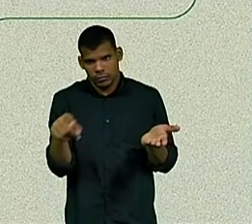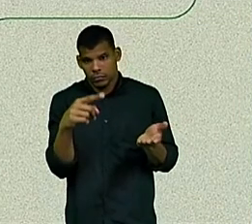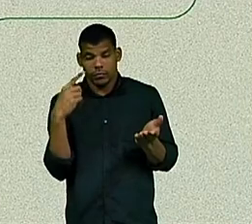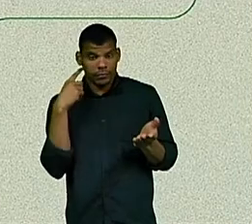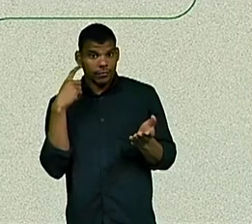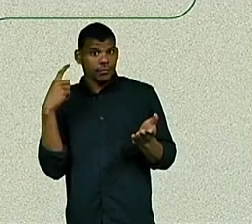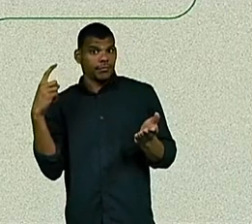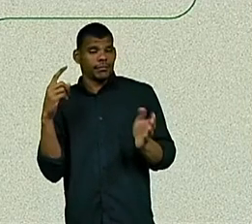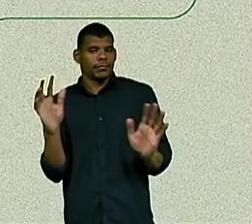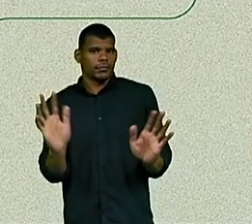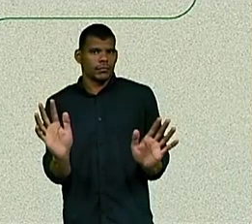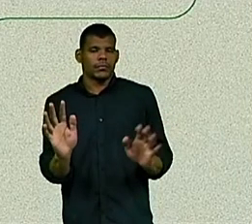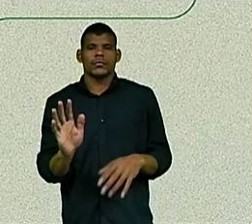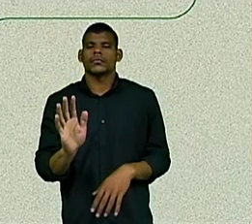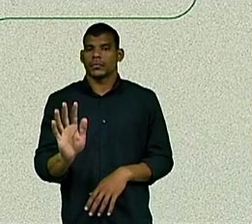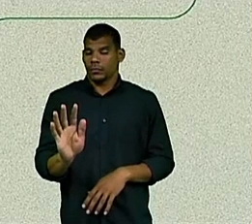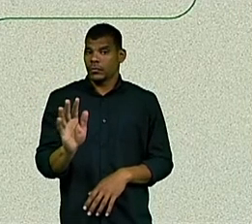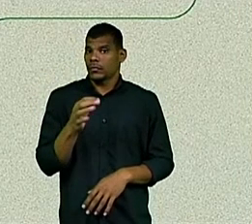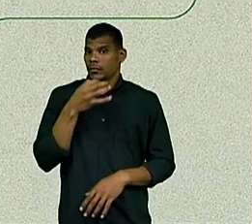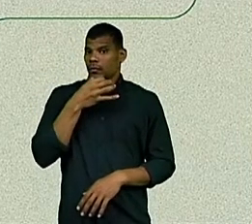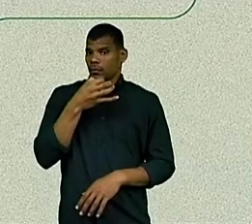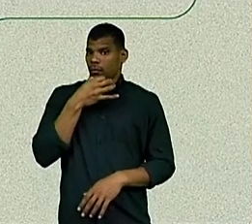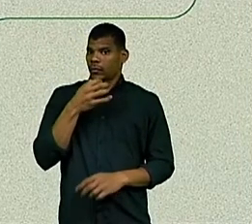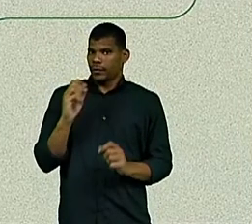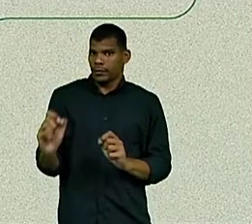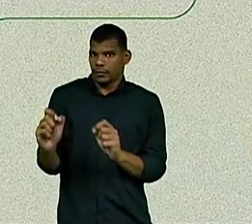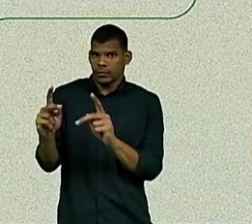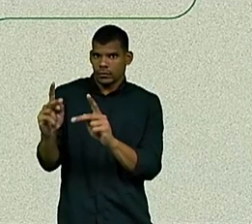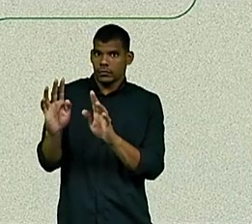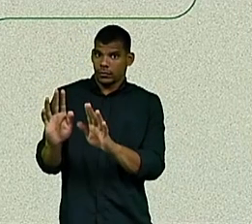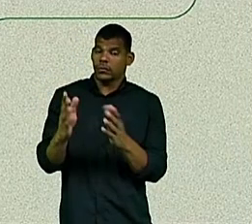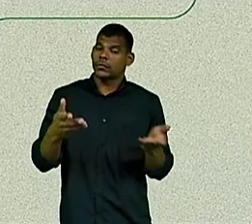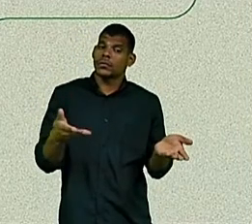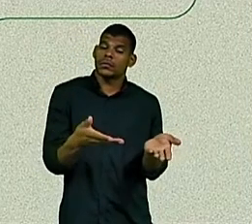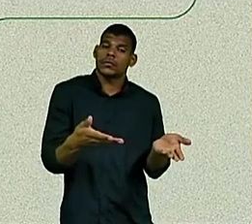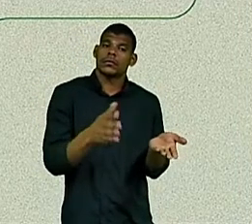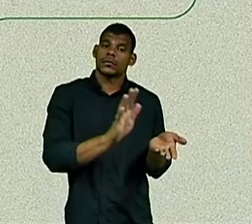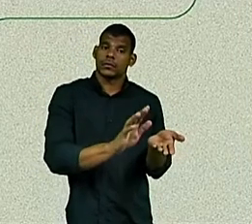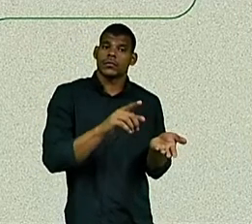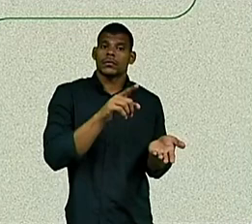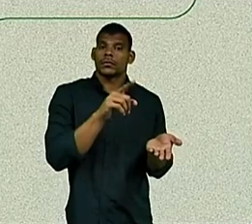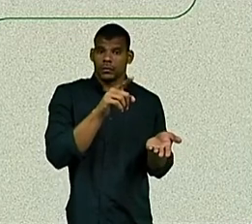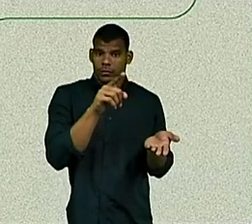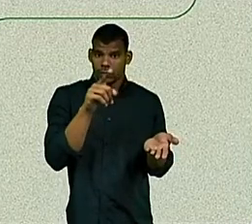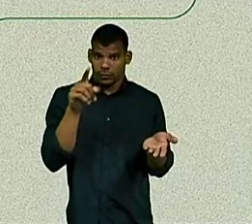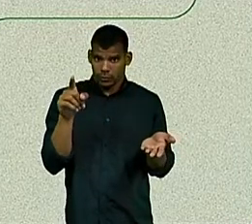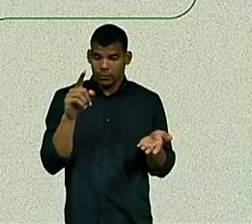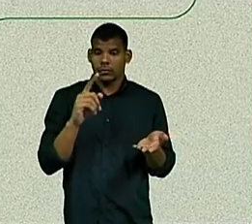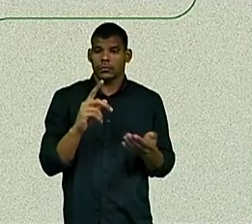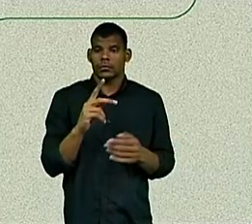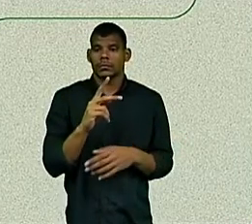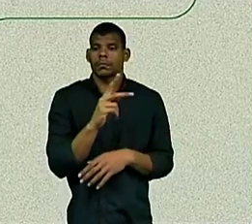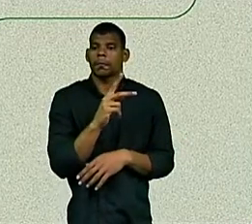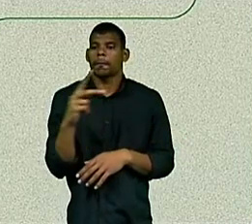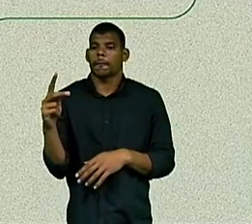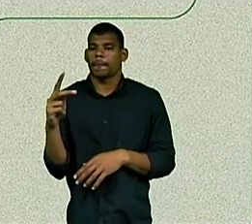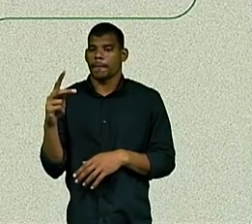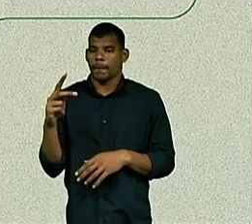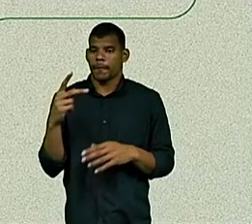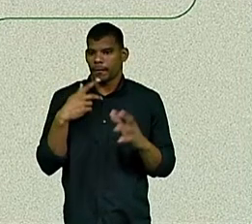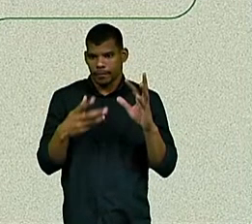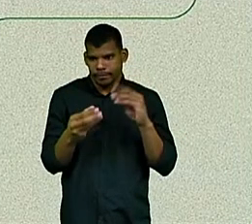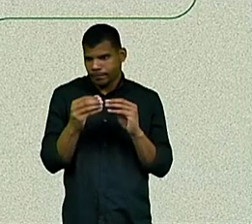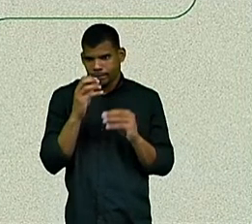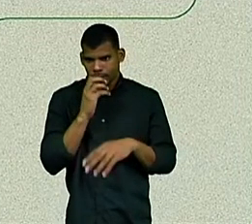manifestações à parte vamos trazer aqui o que cada Presidente desse né eu vou acelerar um pouquinho